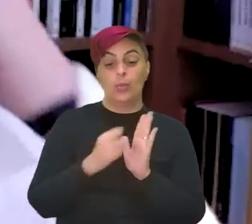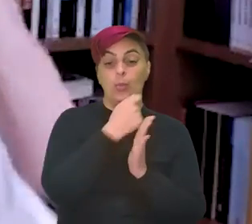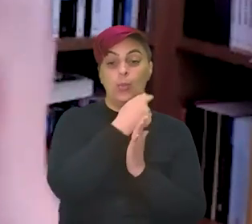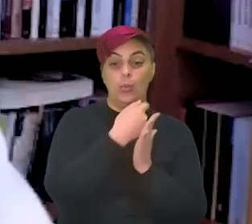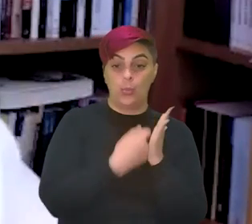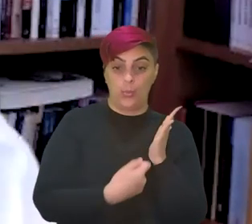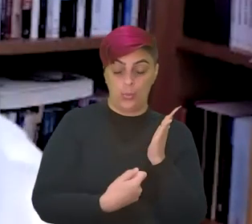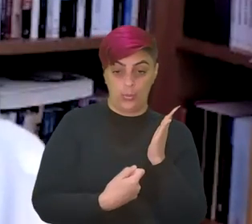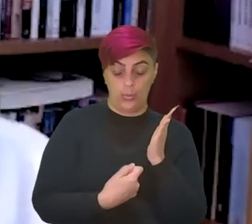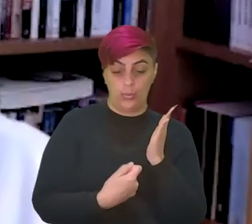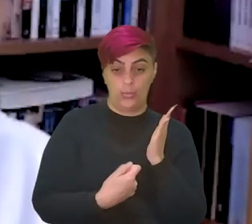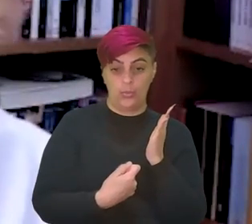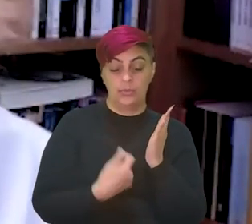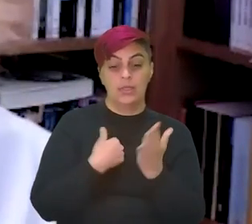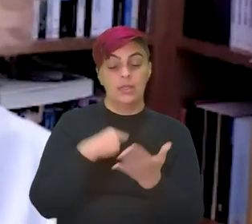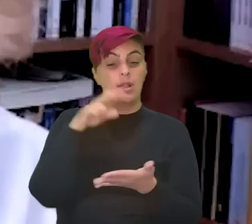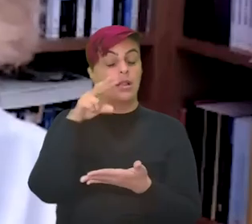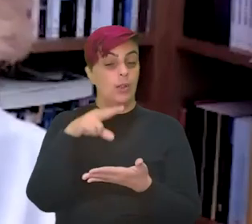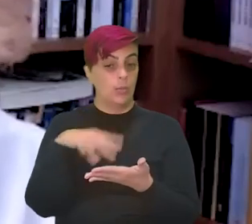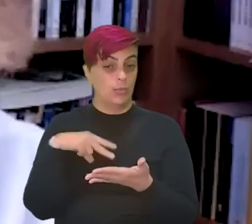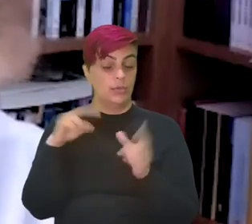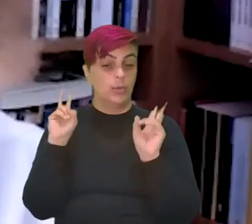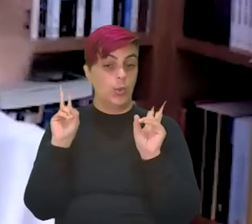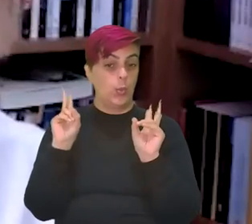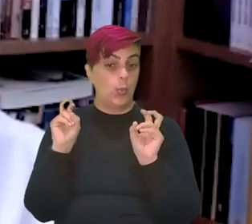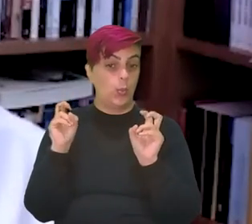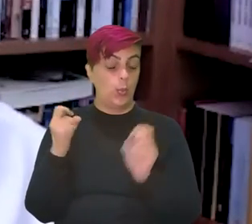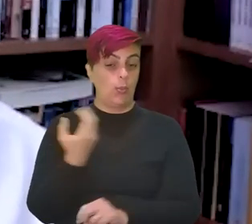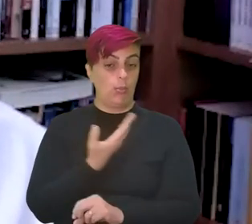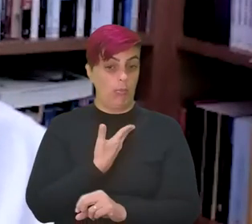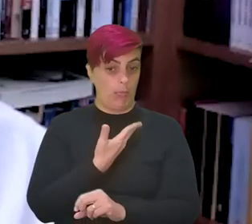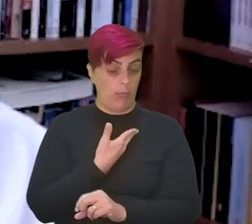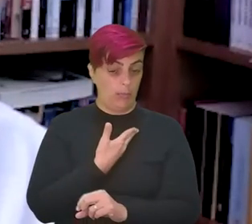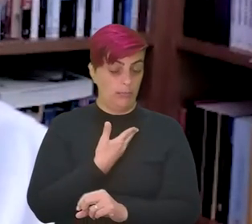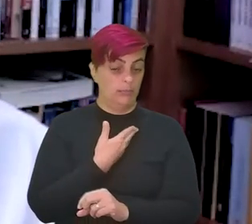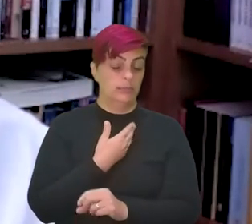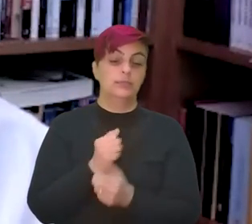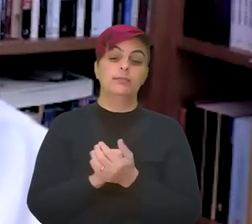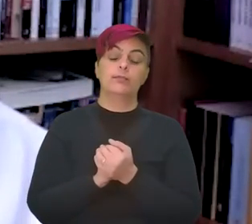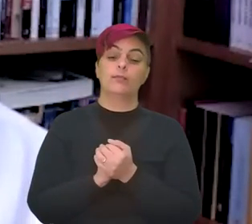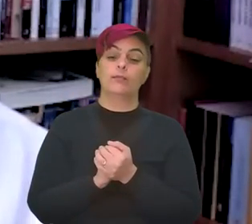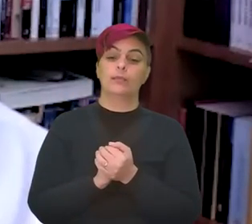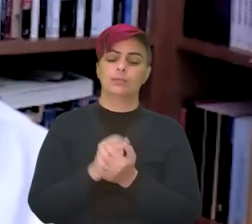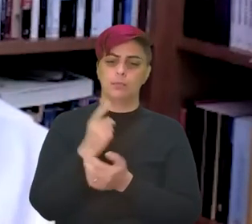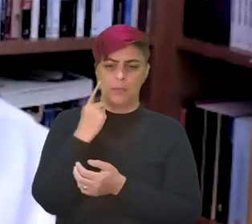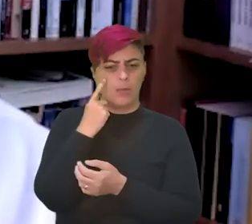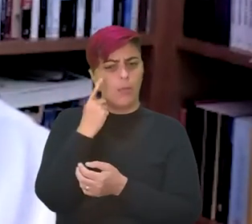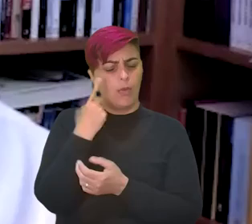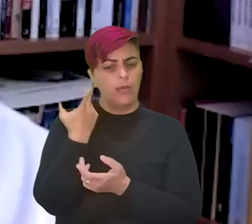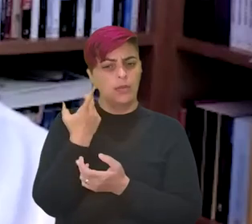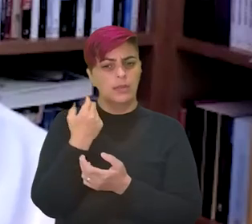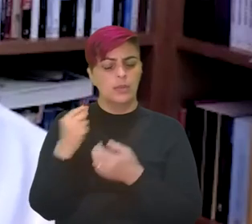esse texto que eu li sobre os dois, o interessante é que